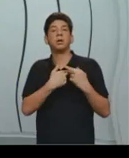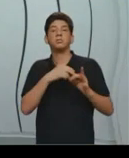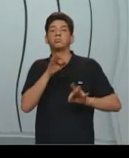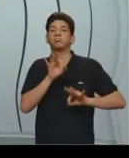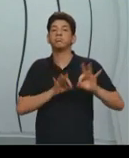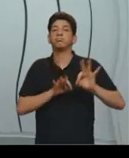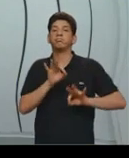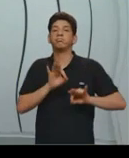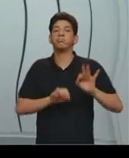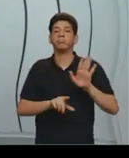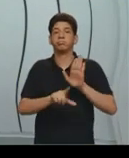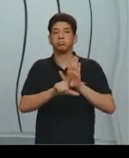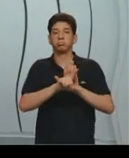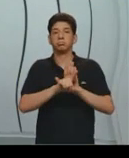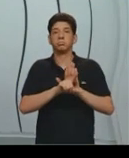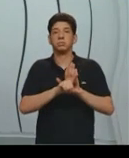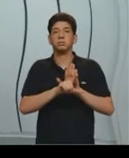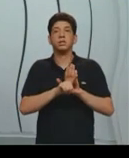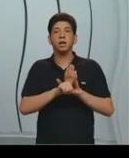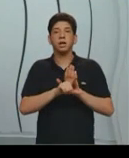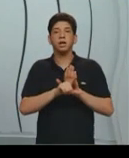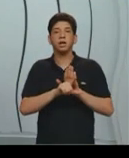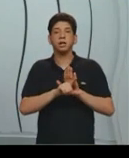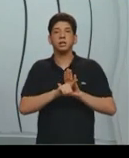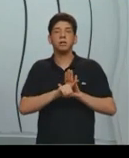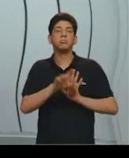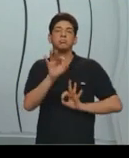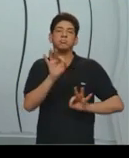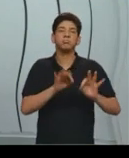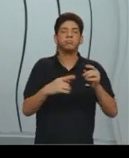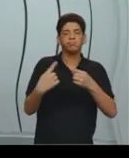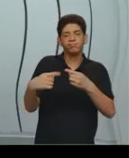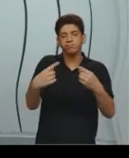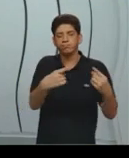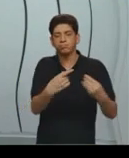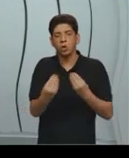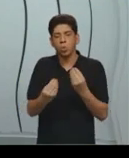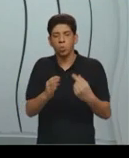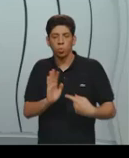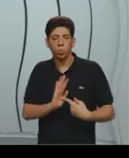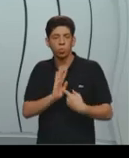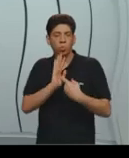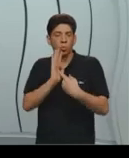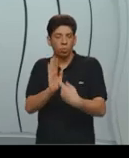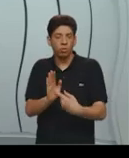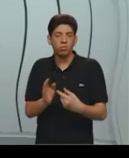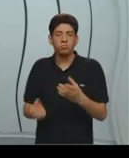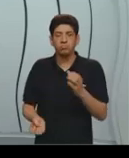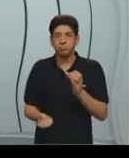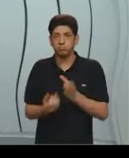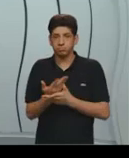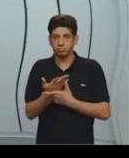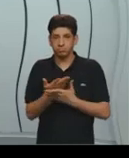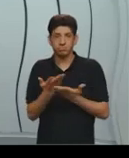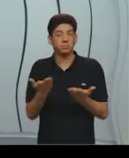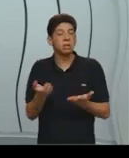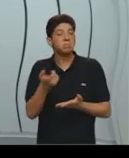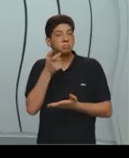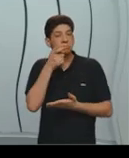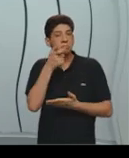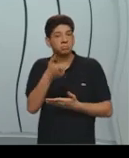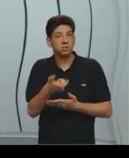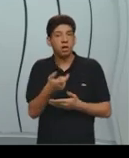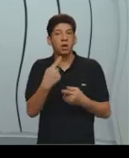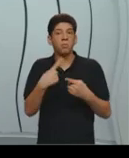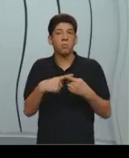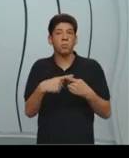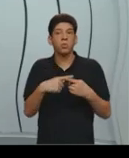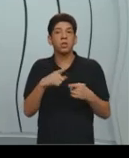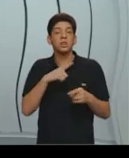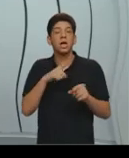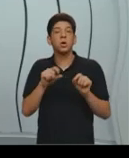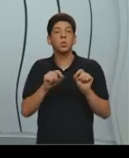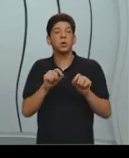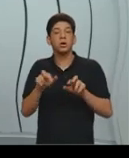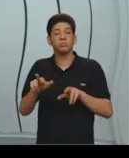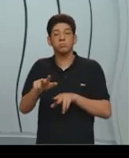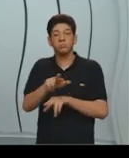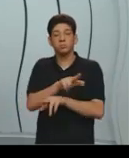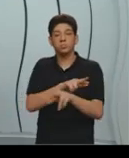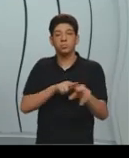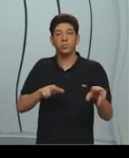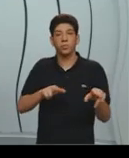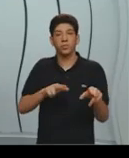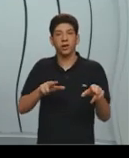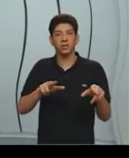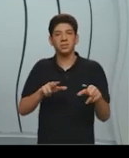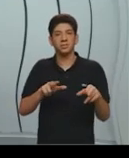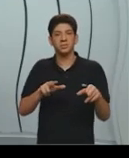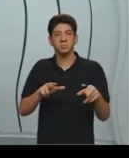e fazer essa discussão de leis e como apresenta. E é interessante que nesse processo você tem um pluralismo político, porque